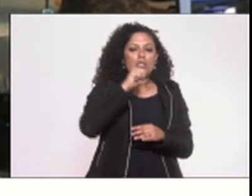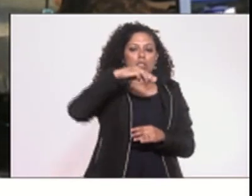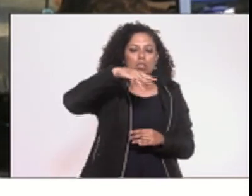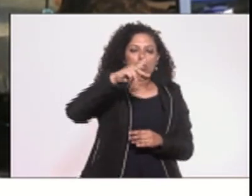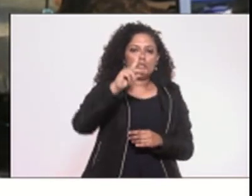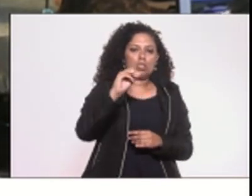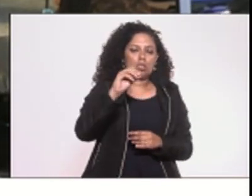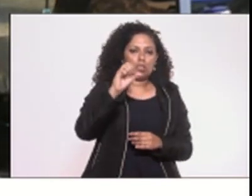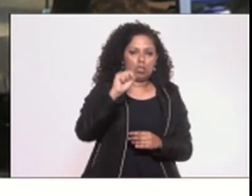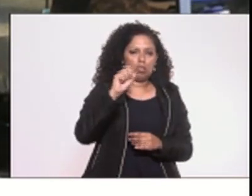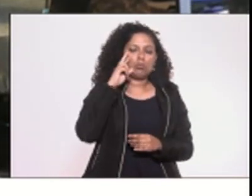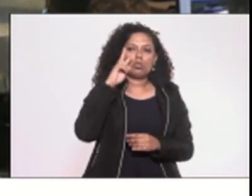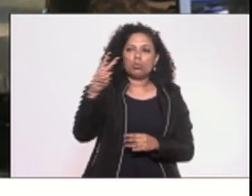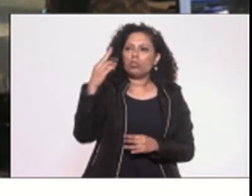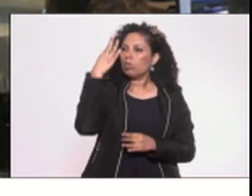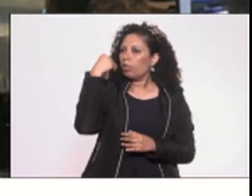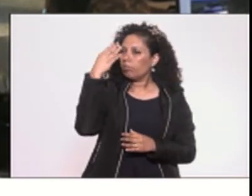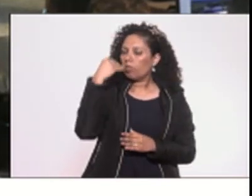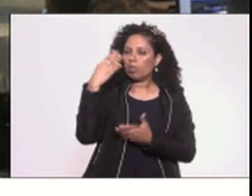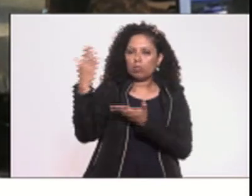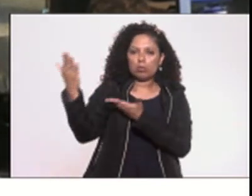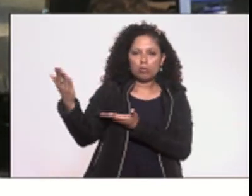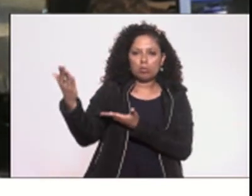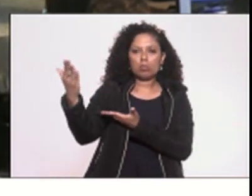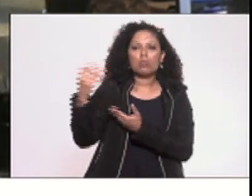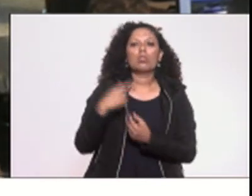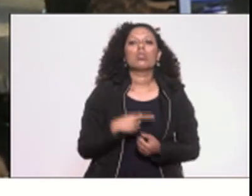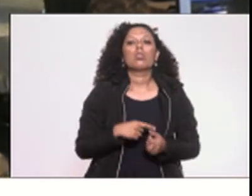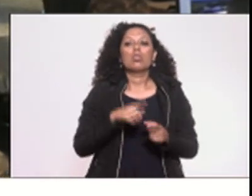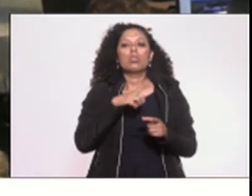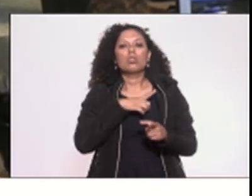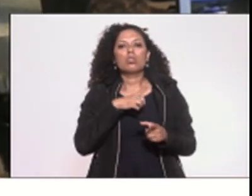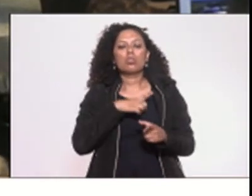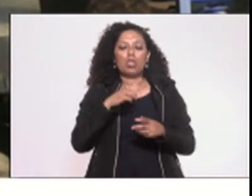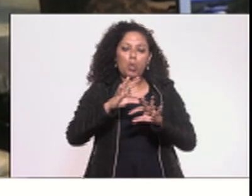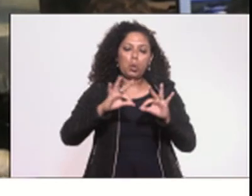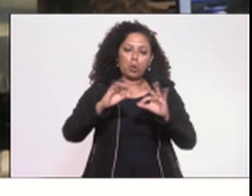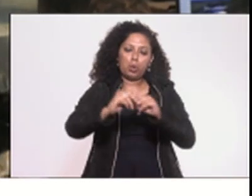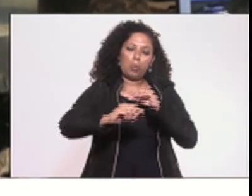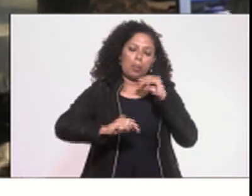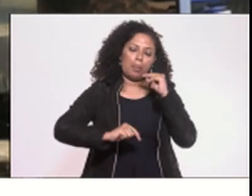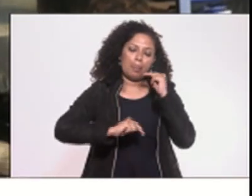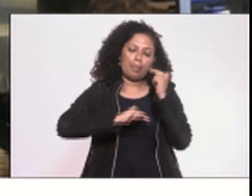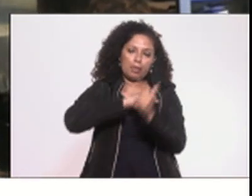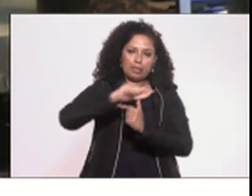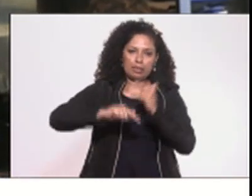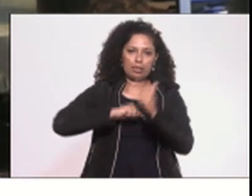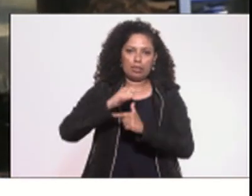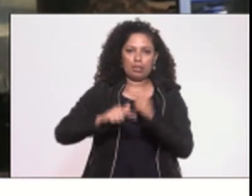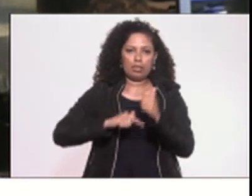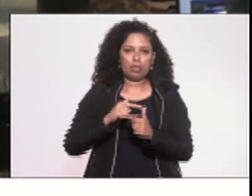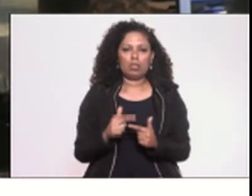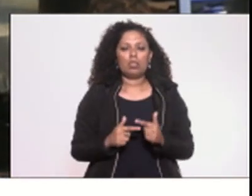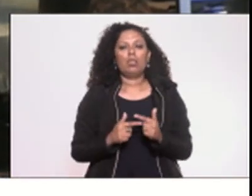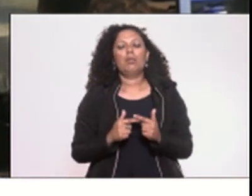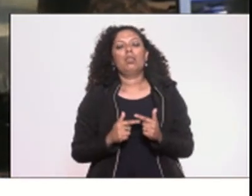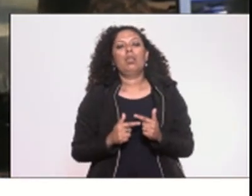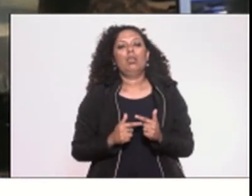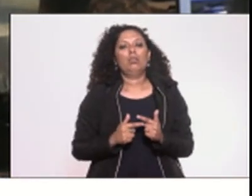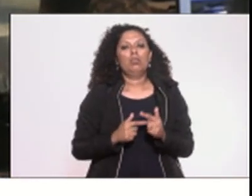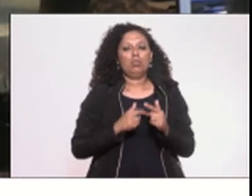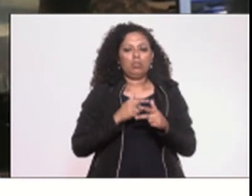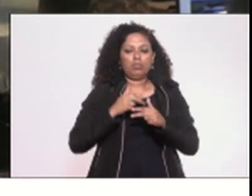uma foto panorâmica da nossa unidade, né, onde acontece todo o processo. Na frente nós temos onde acontece o processo